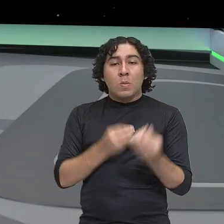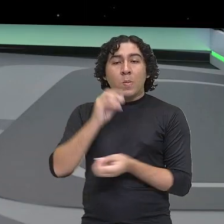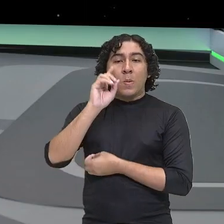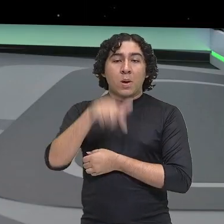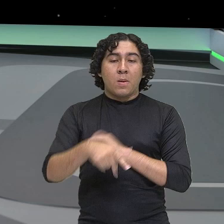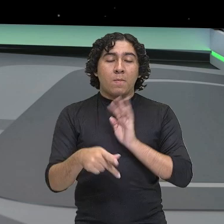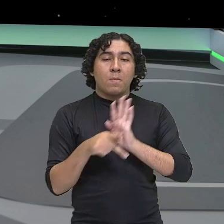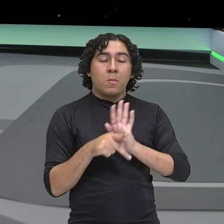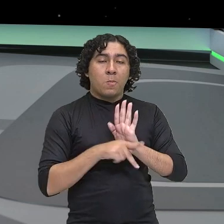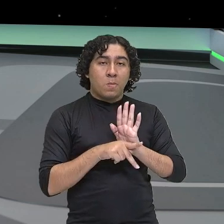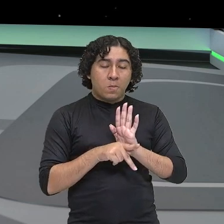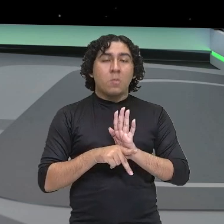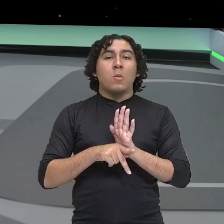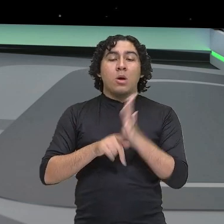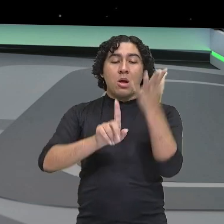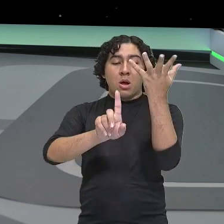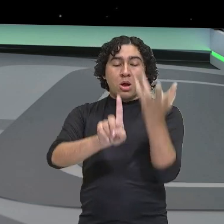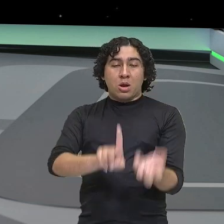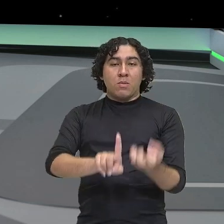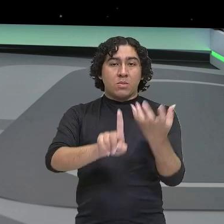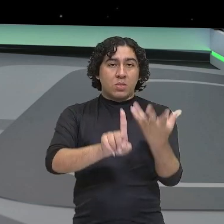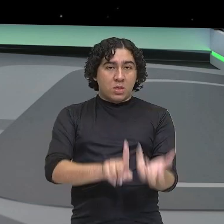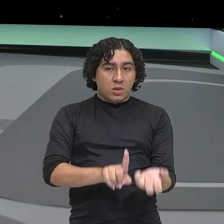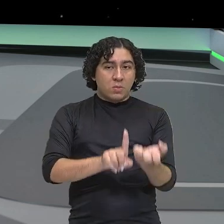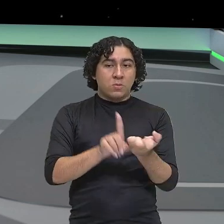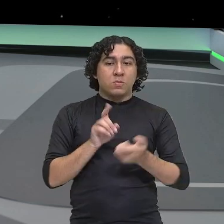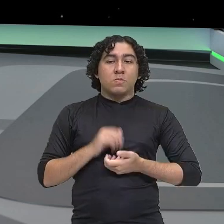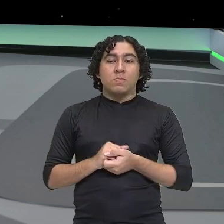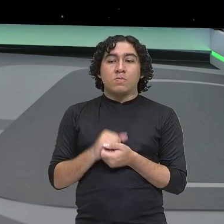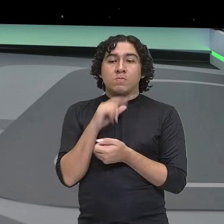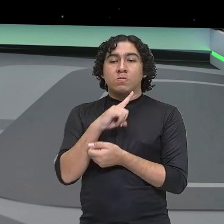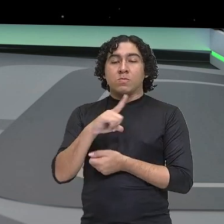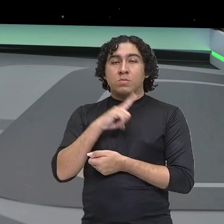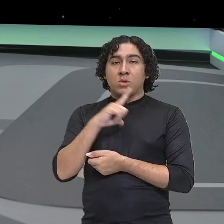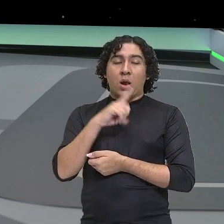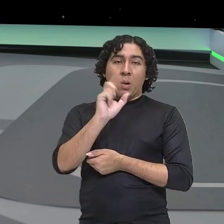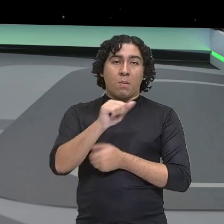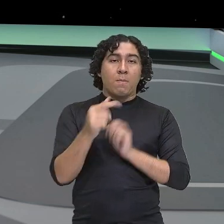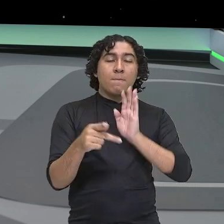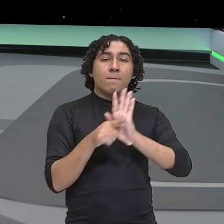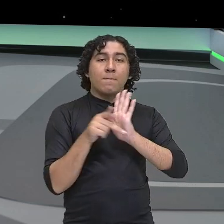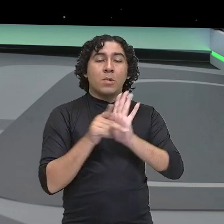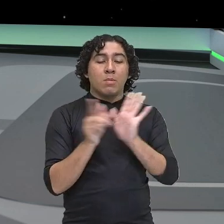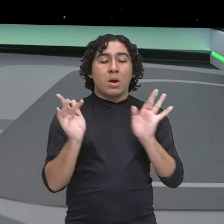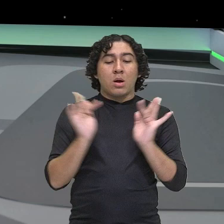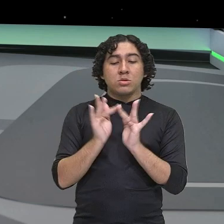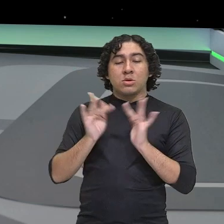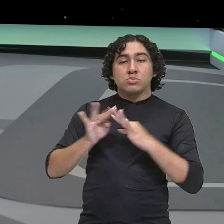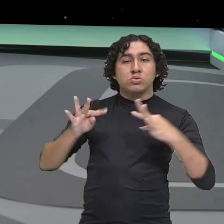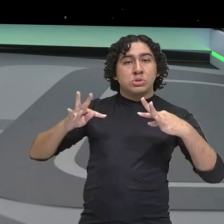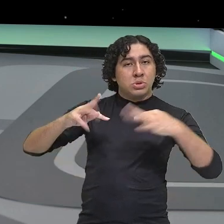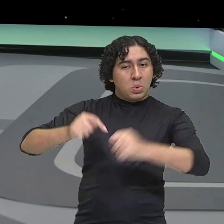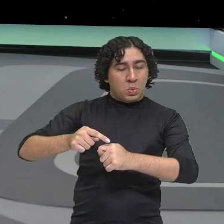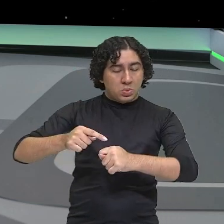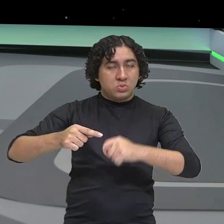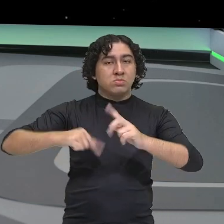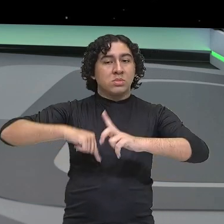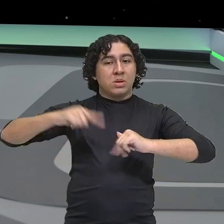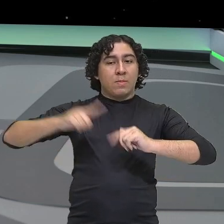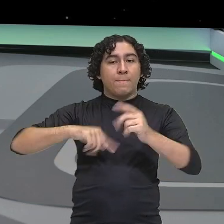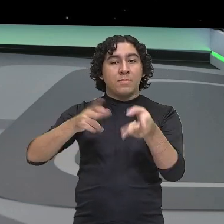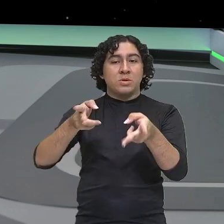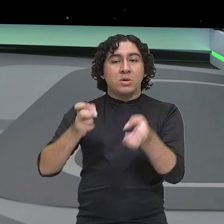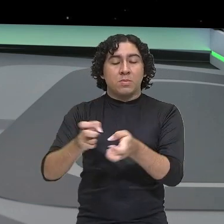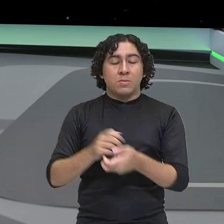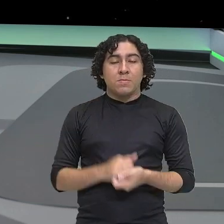a força gravitacional que existe, que vai atrair todos os corpos. Então, percebam